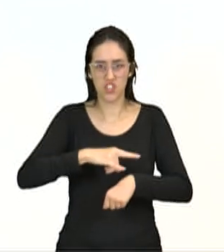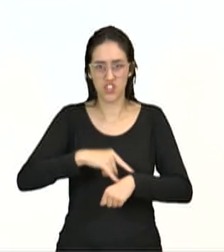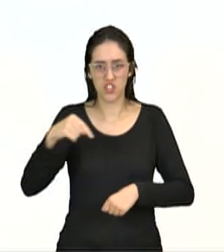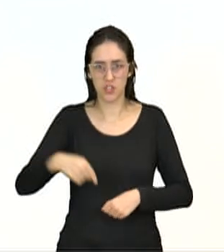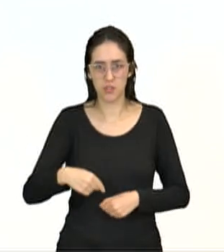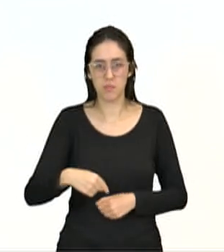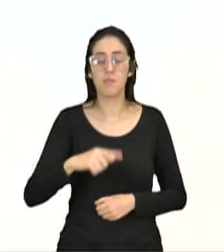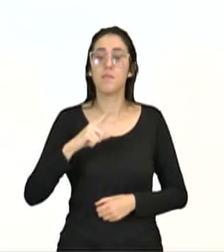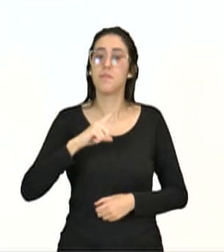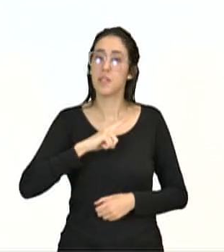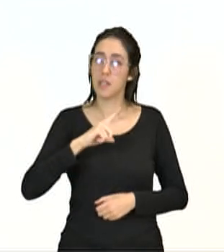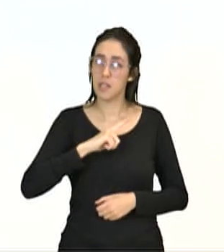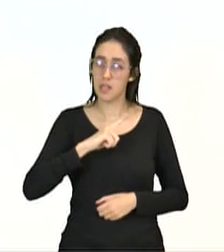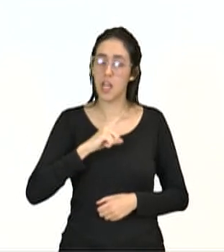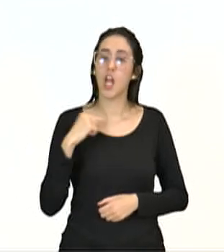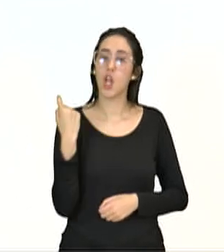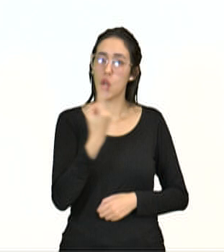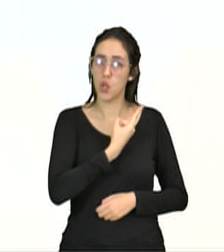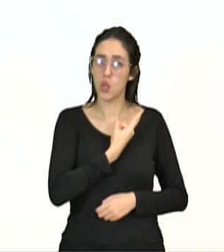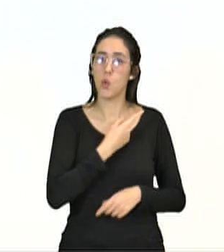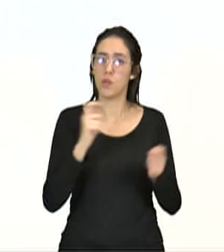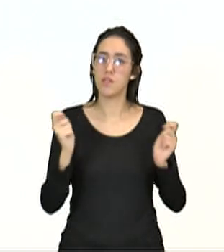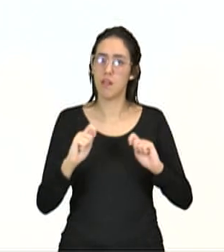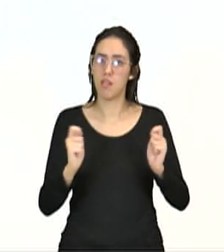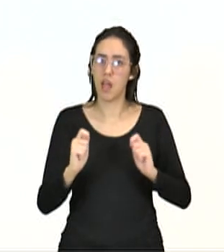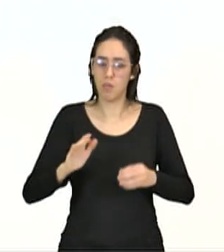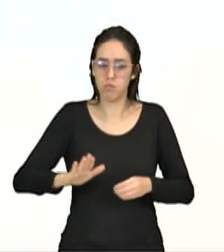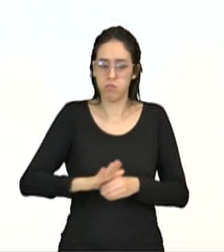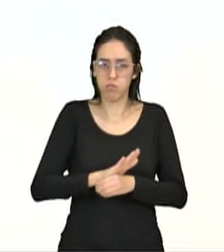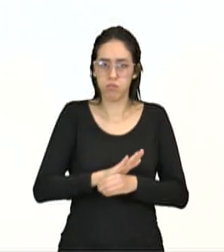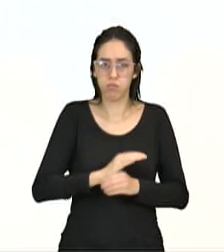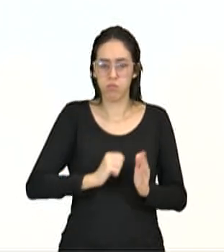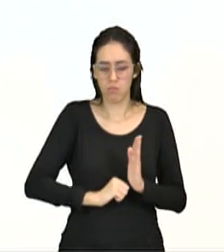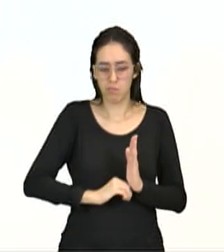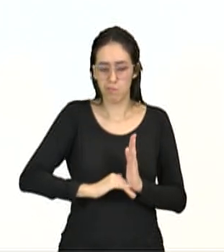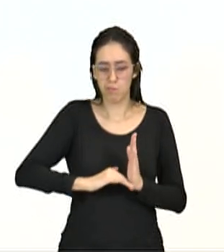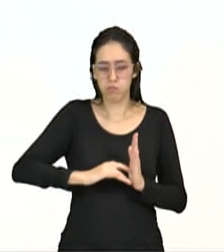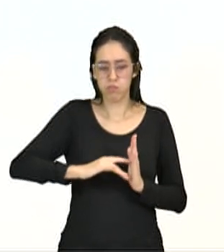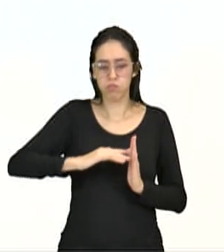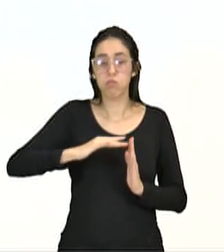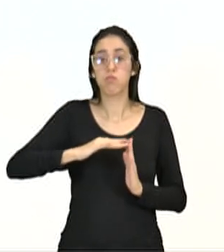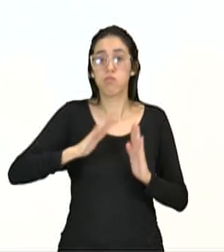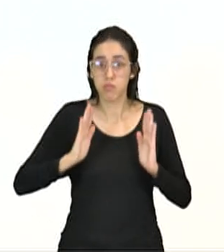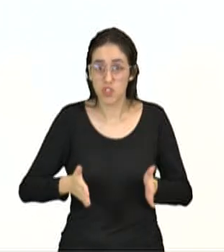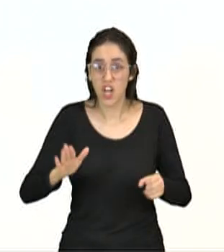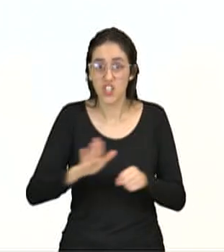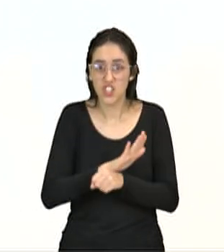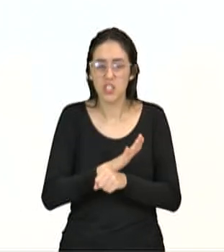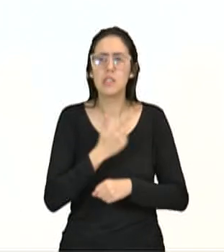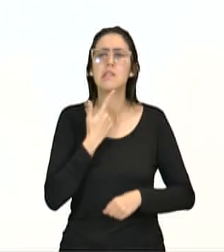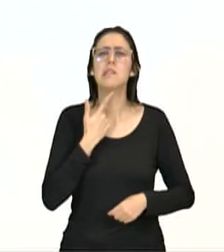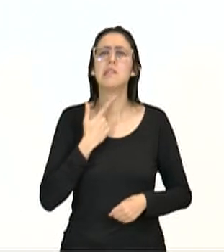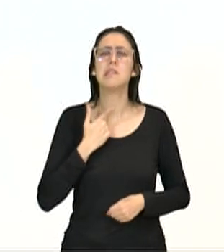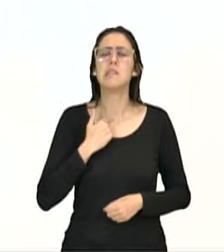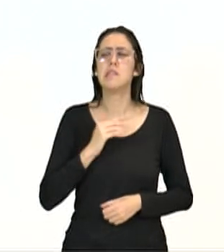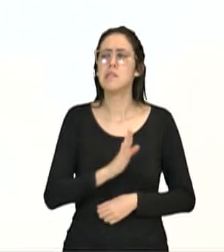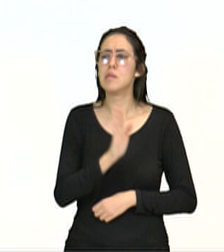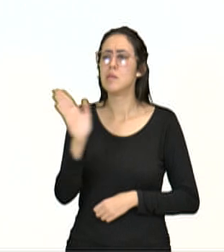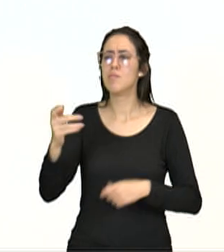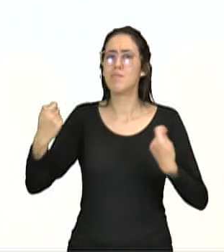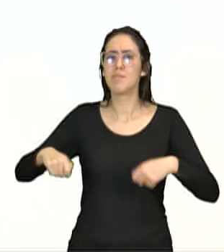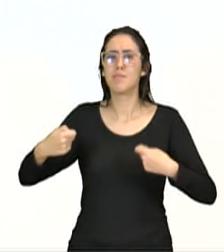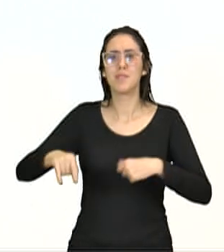tem uma certa capacidade de armazenamento. Quando atinge essa capacidade, você vai sentir a